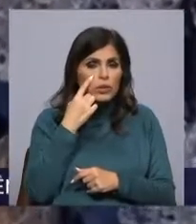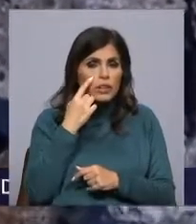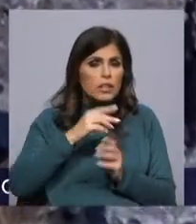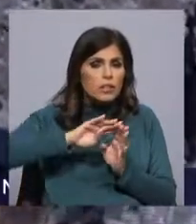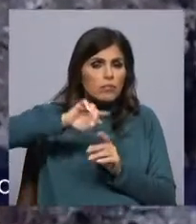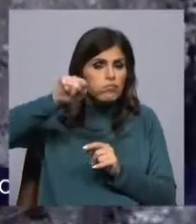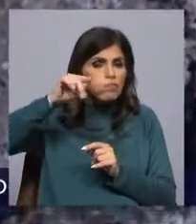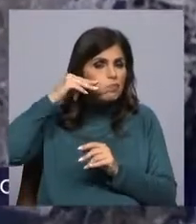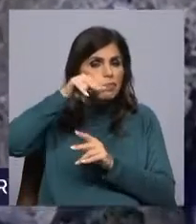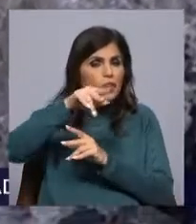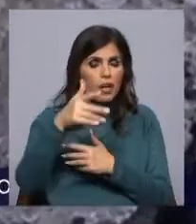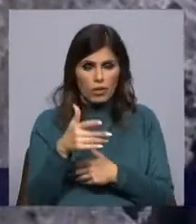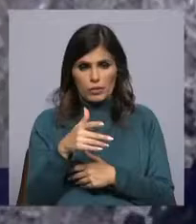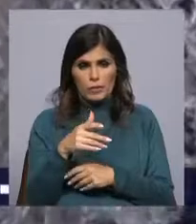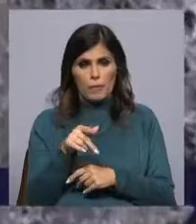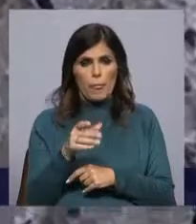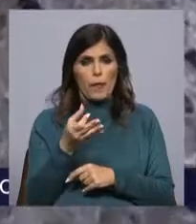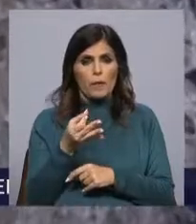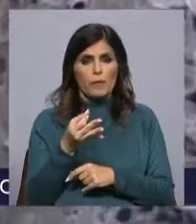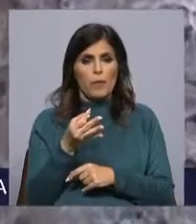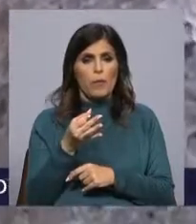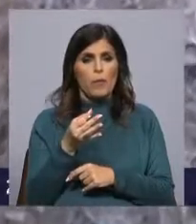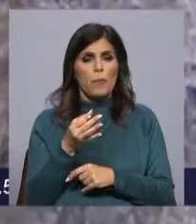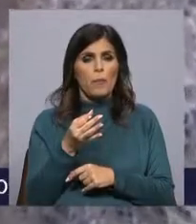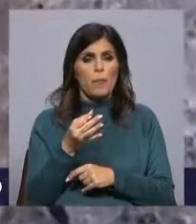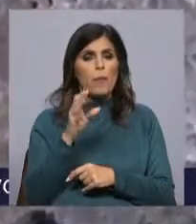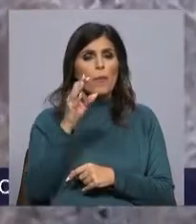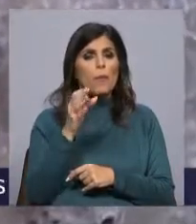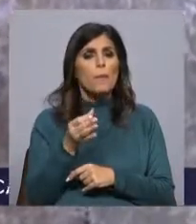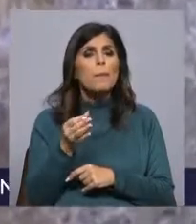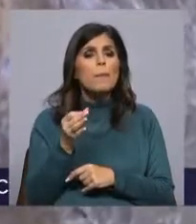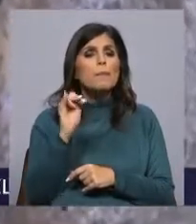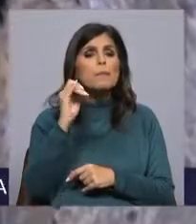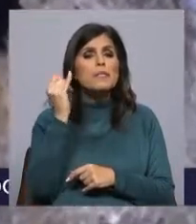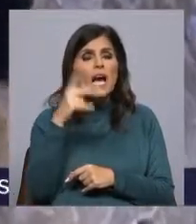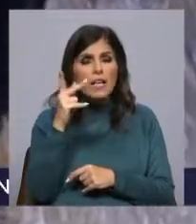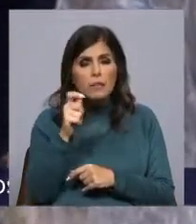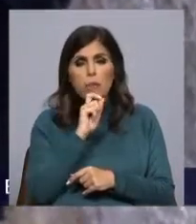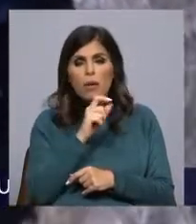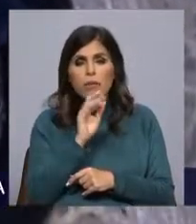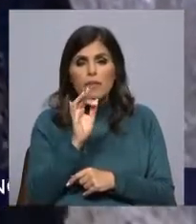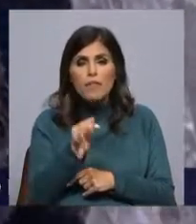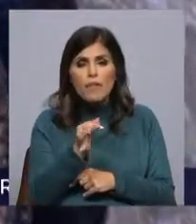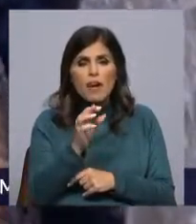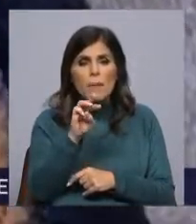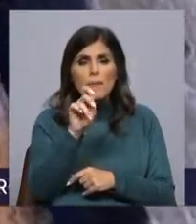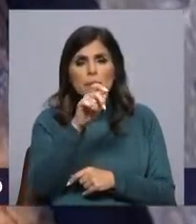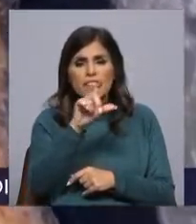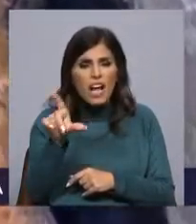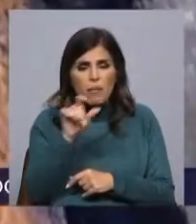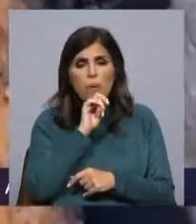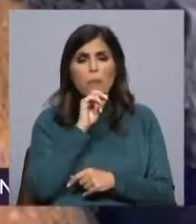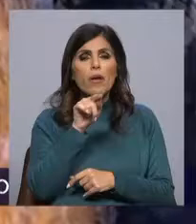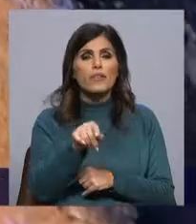nós estamos a ver nesta animação, o asteroide Psyche, que é um asteroide, tudo indica que pode ser metálico. Este asteroide pode ser aquilo